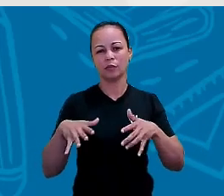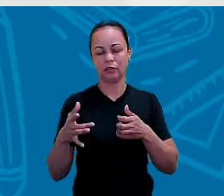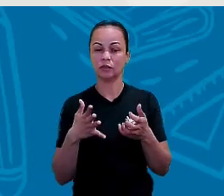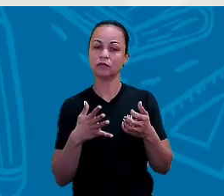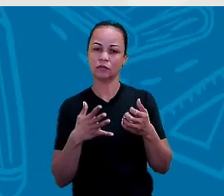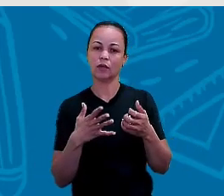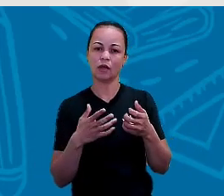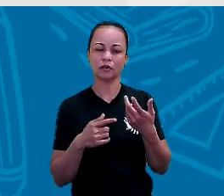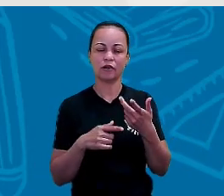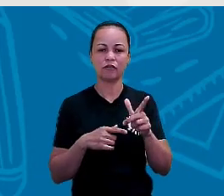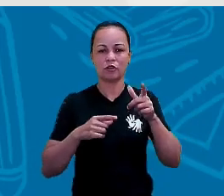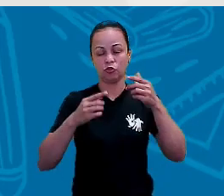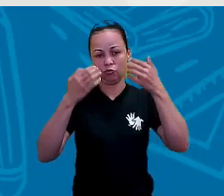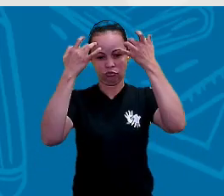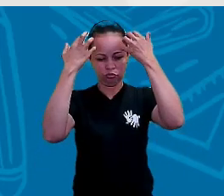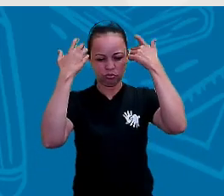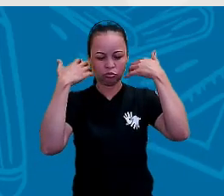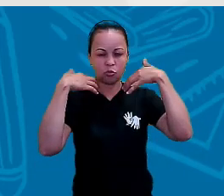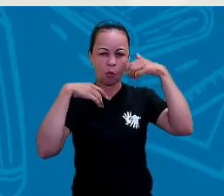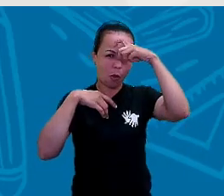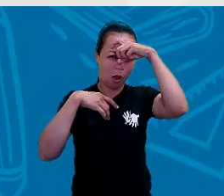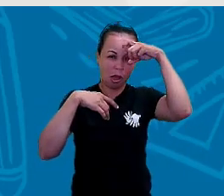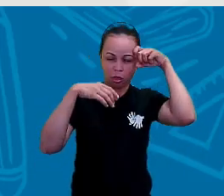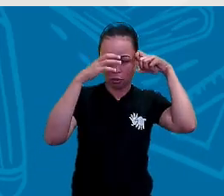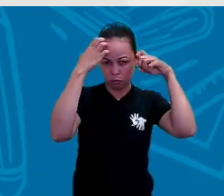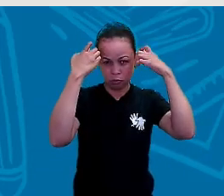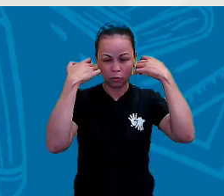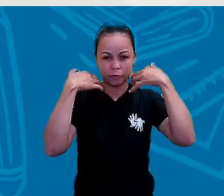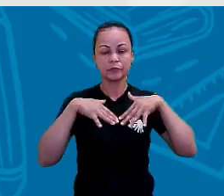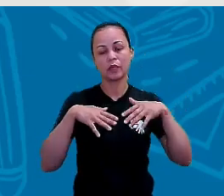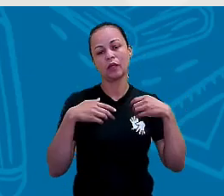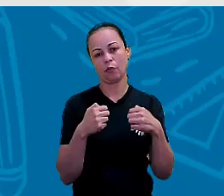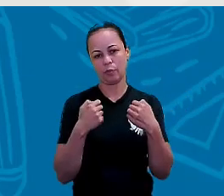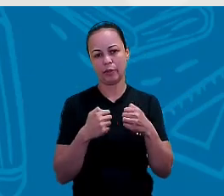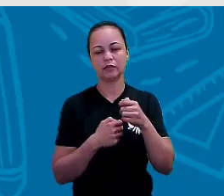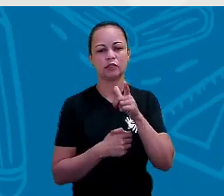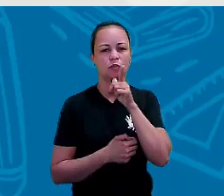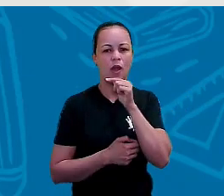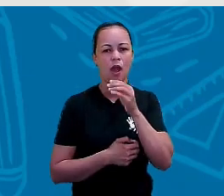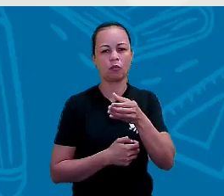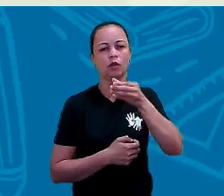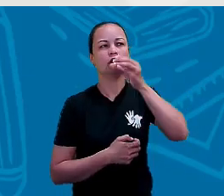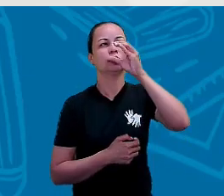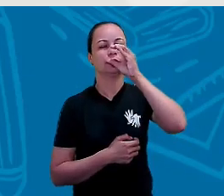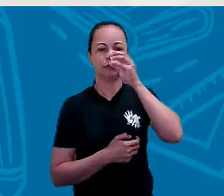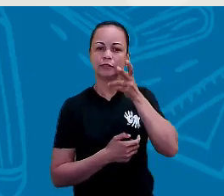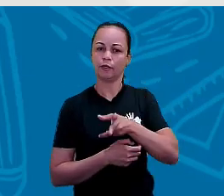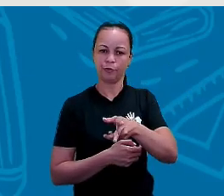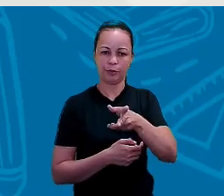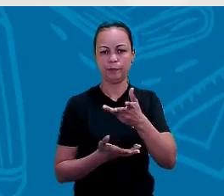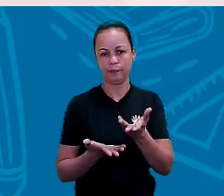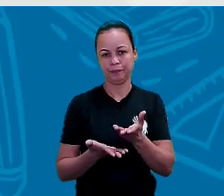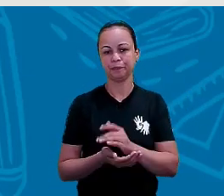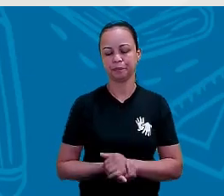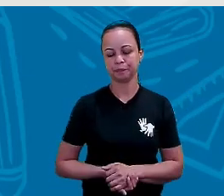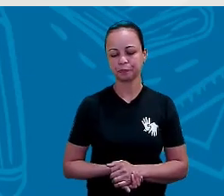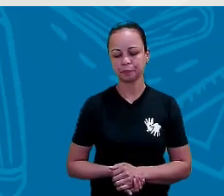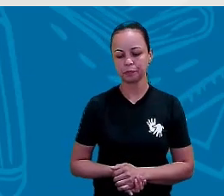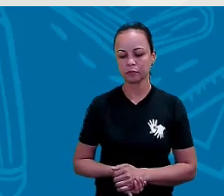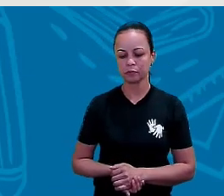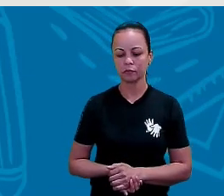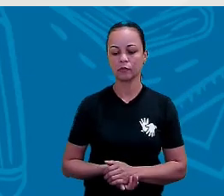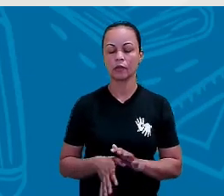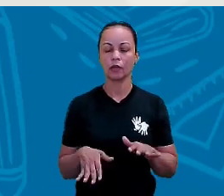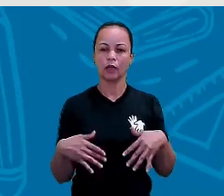do suor, tá certo? E a gente precisa então se hidratar, porque a gente vai estar se desidratando, tá ok?